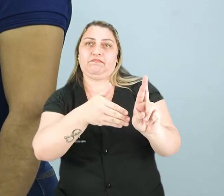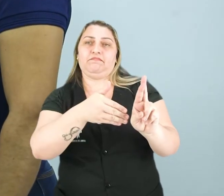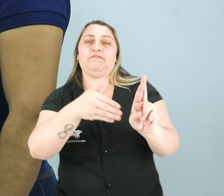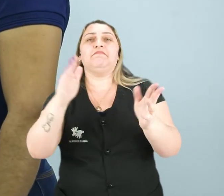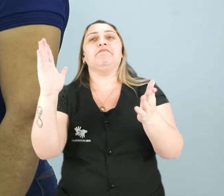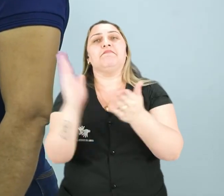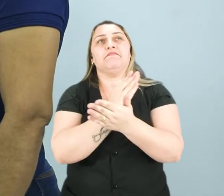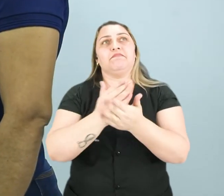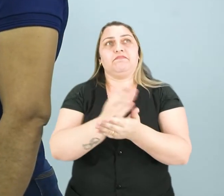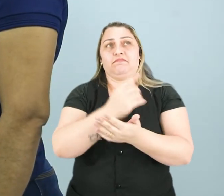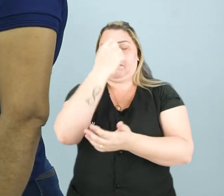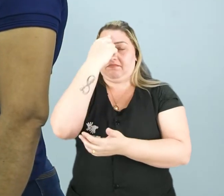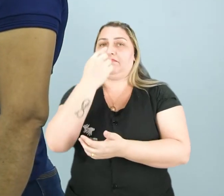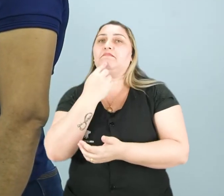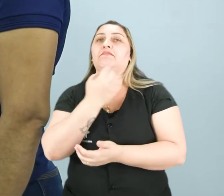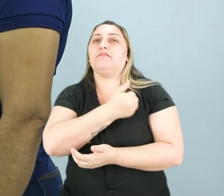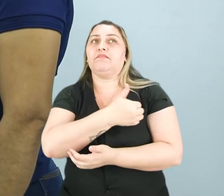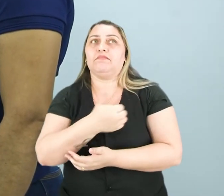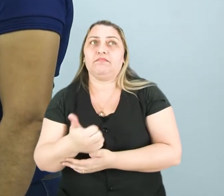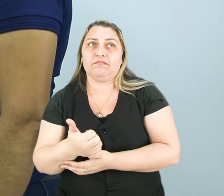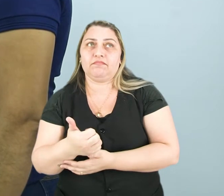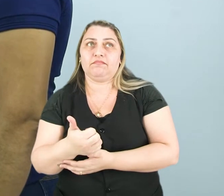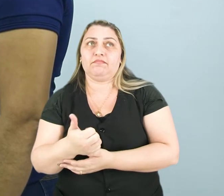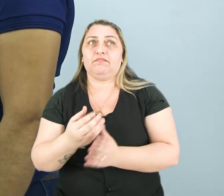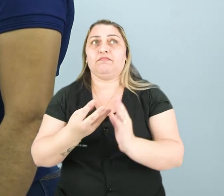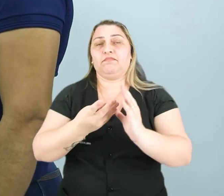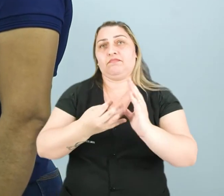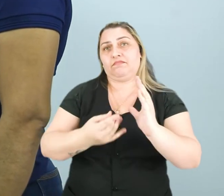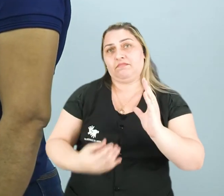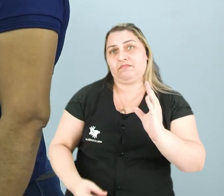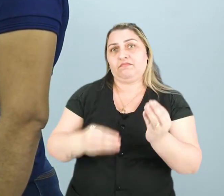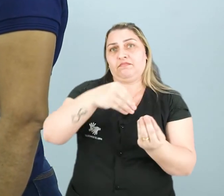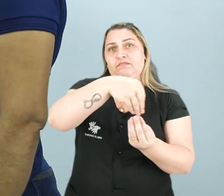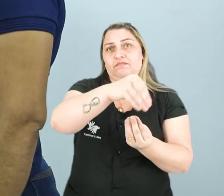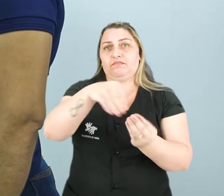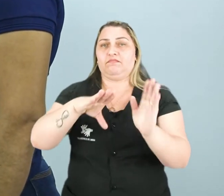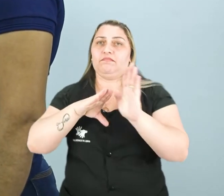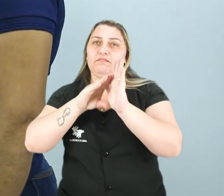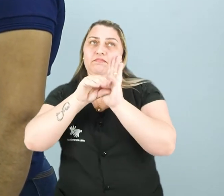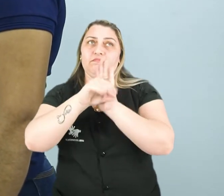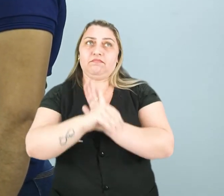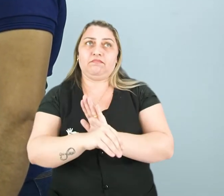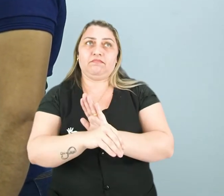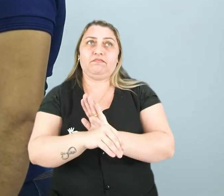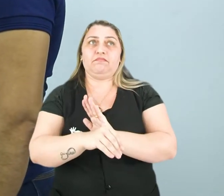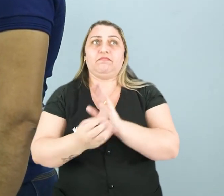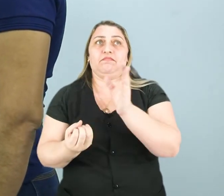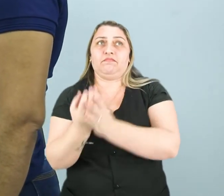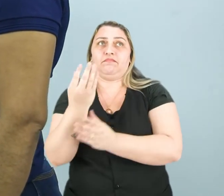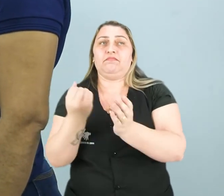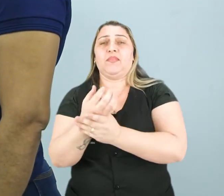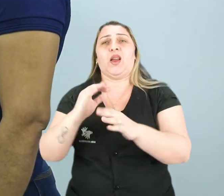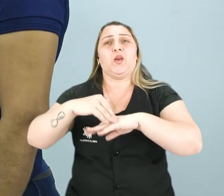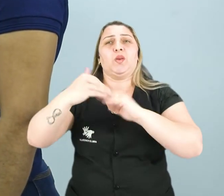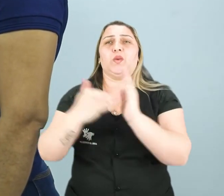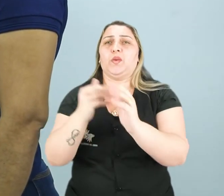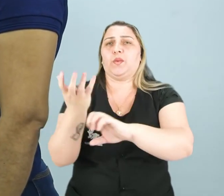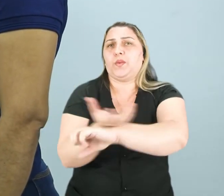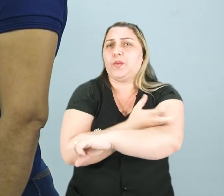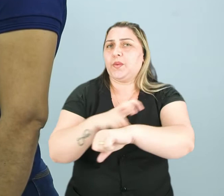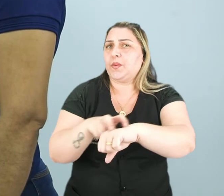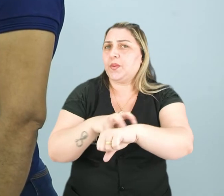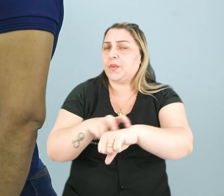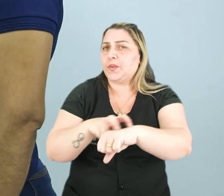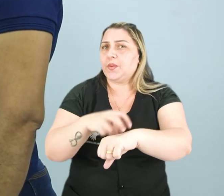por algumas imagens, tudo bem? Então, os decompositores são os fungos e as bactérias. Produtores são todos os